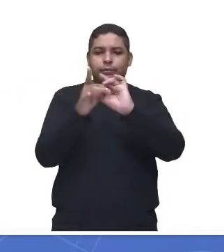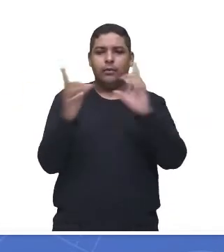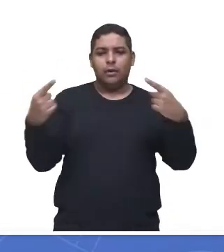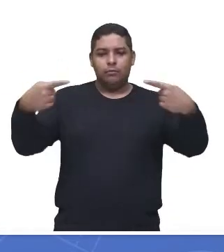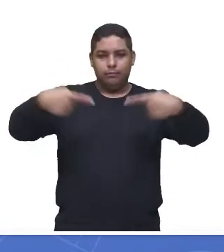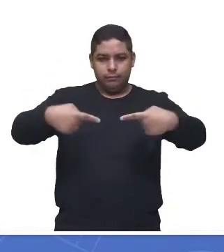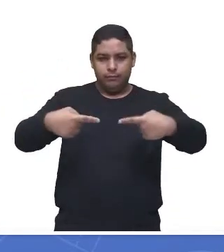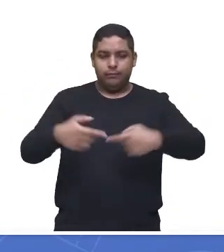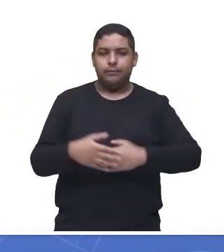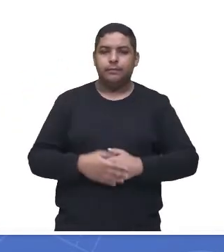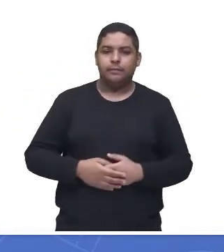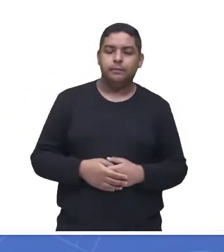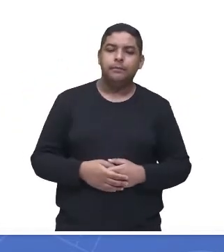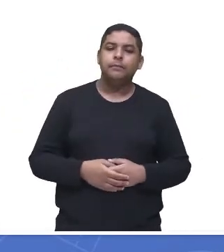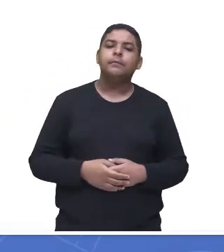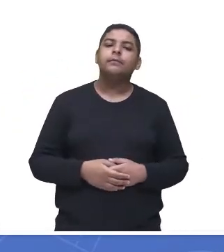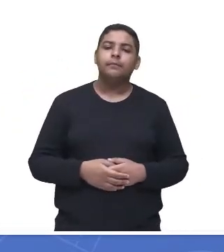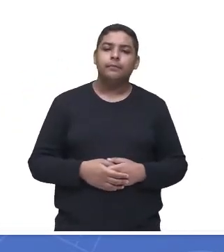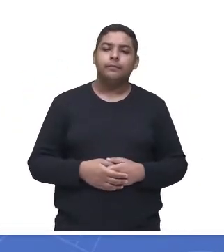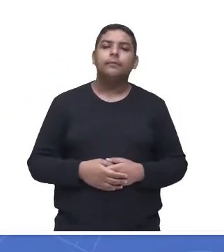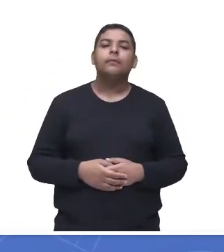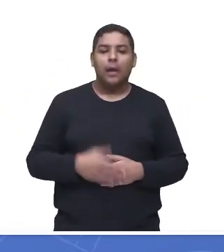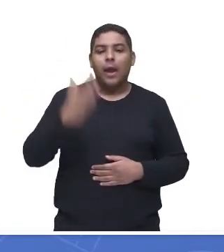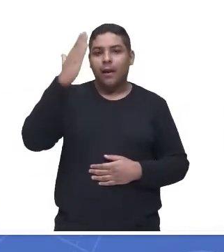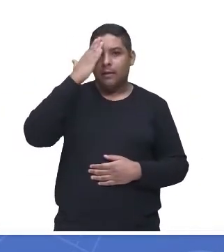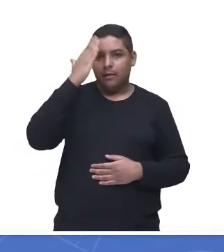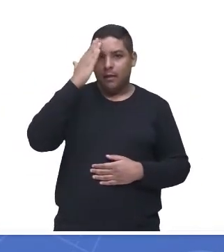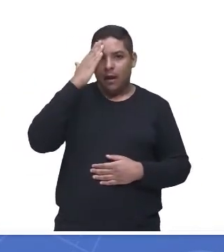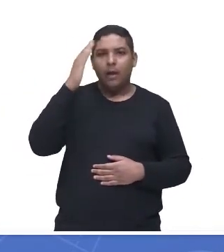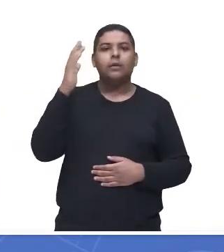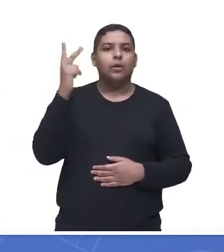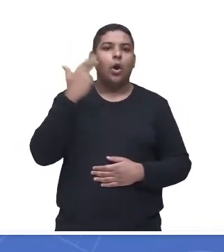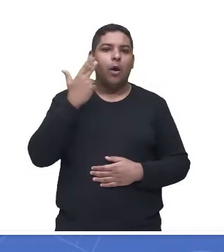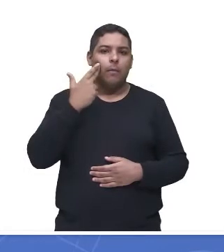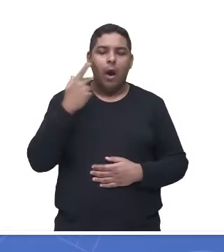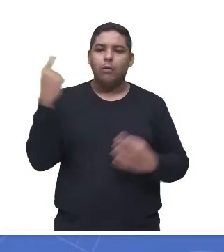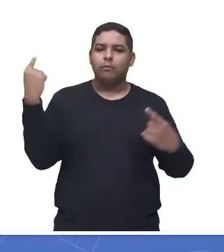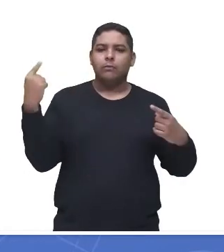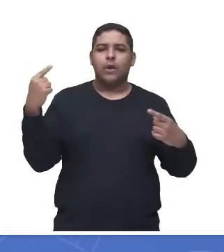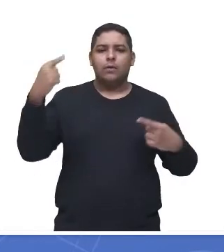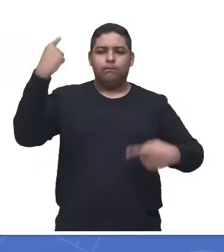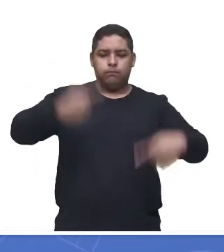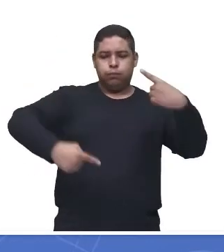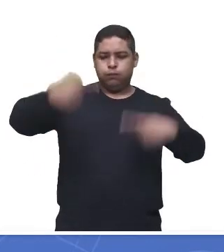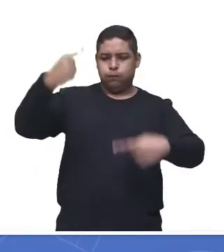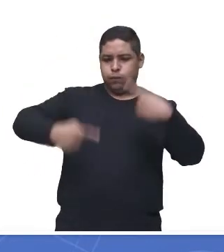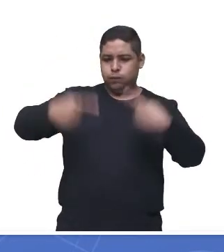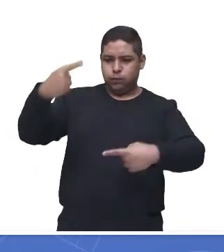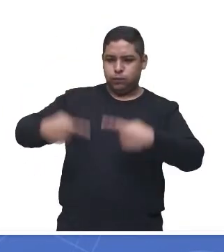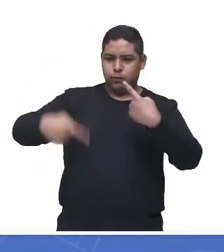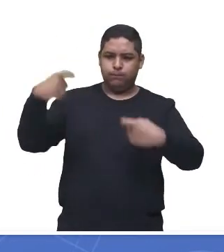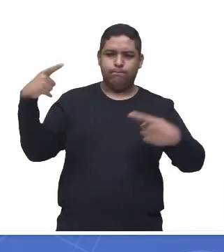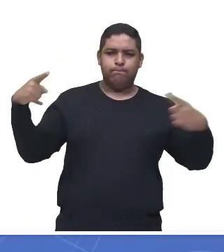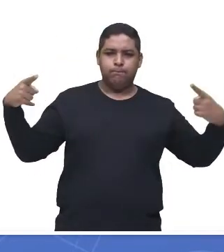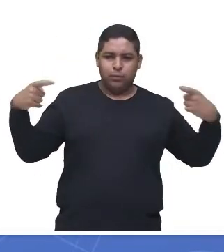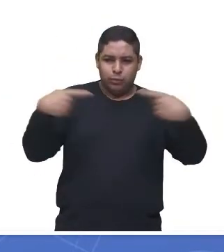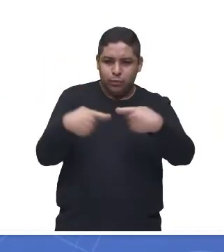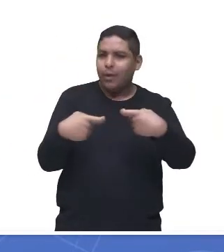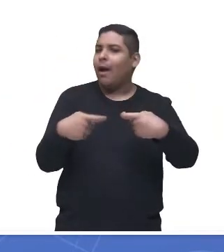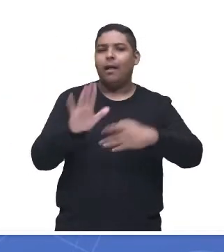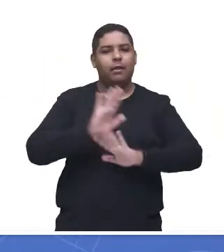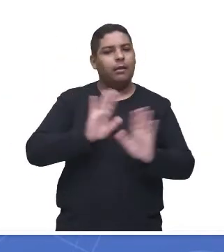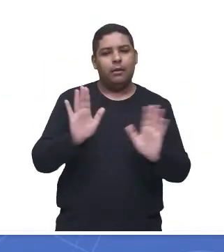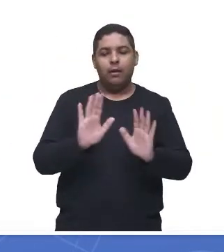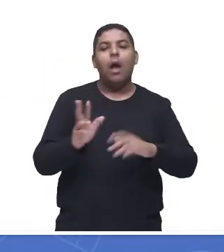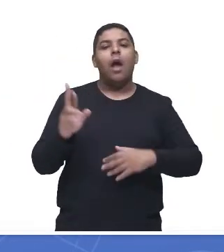contraposição. Né? É claro que elas se entendem, elas não ficam todo o tempo brigando. A religião hoje, ela se aproveita muito do conhecimento